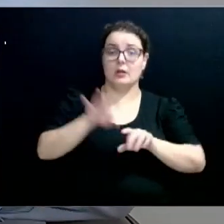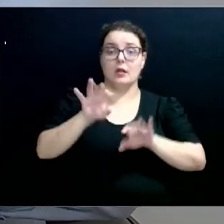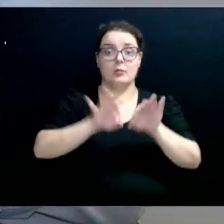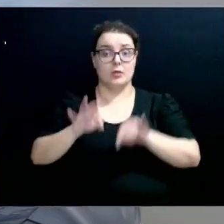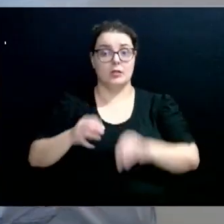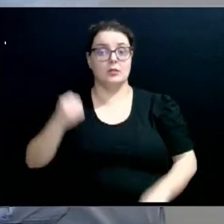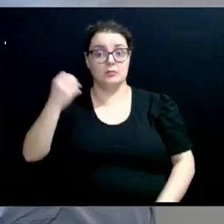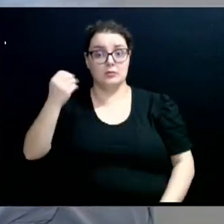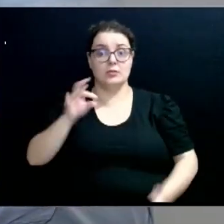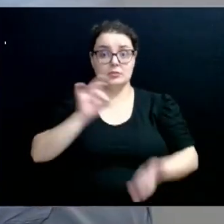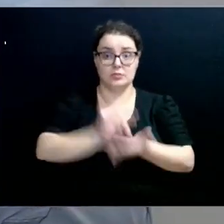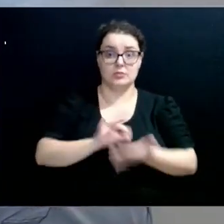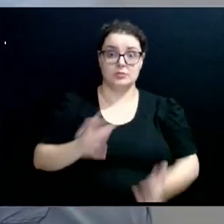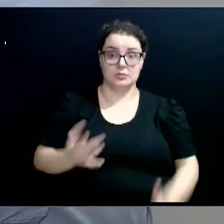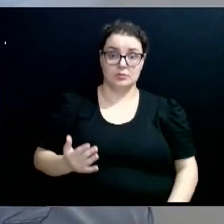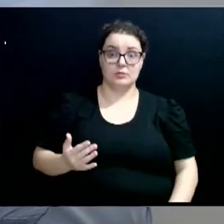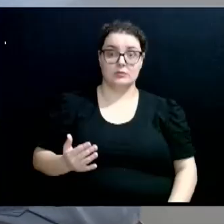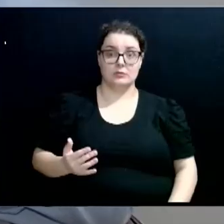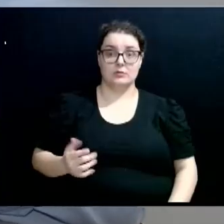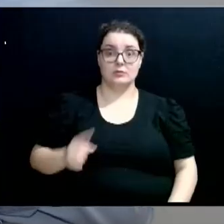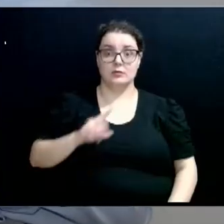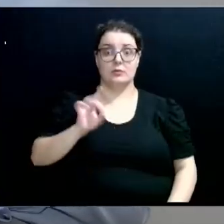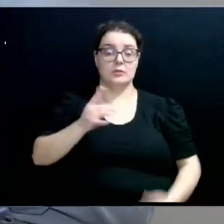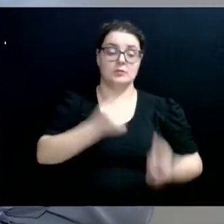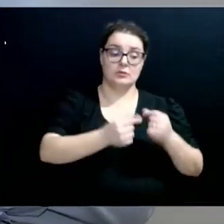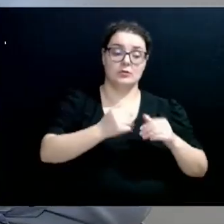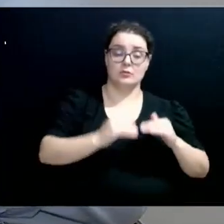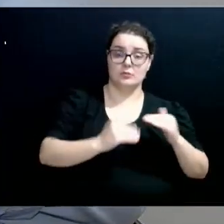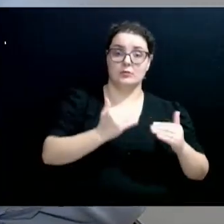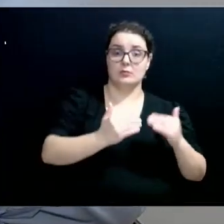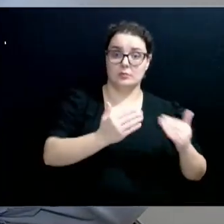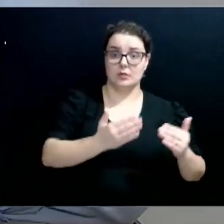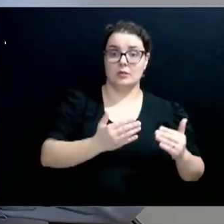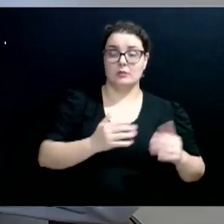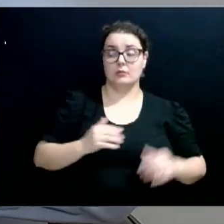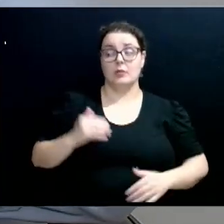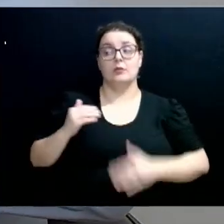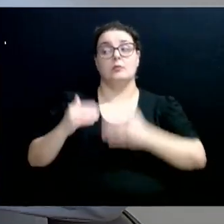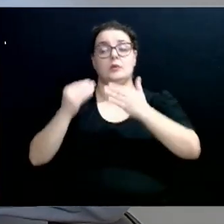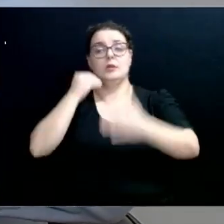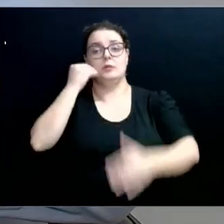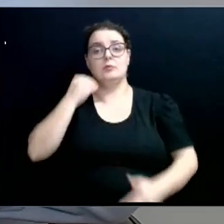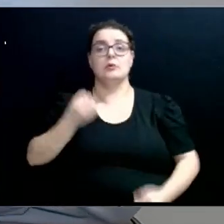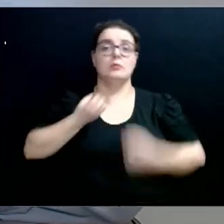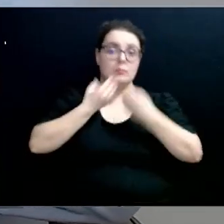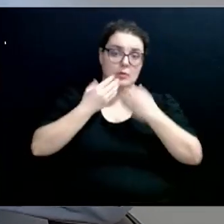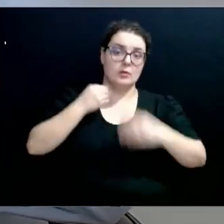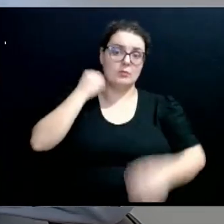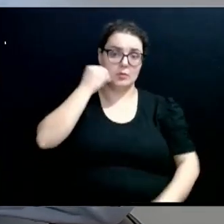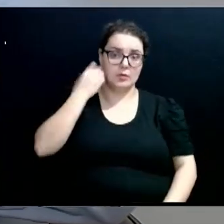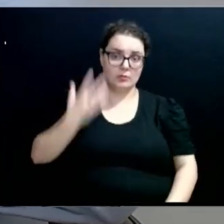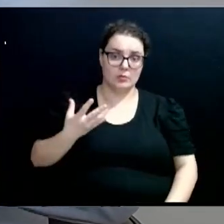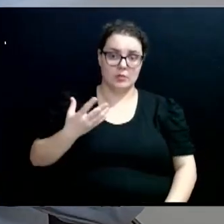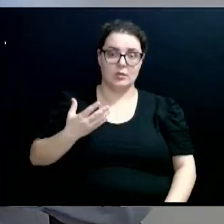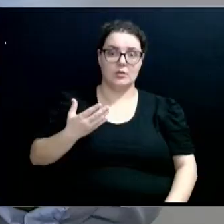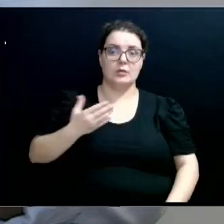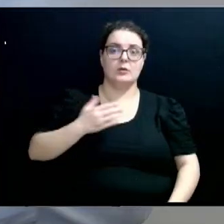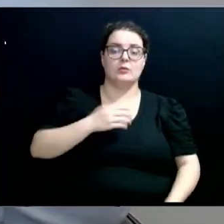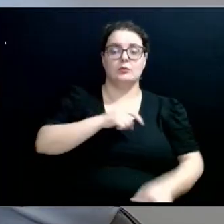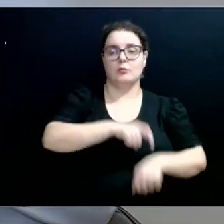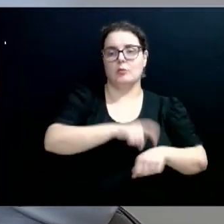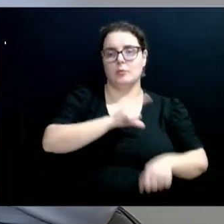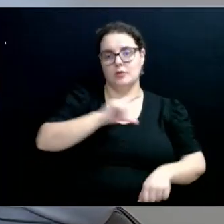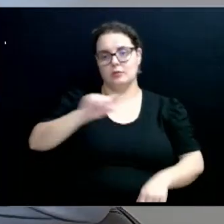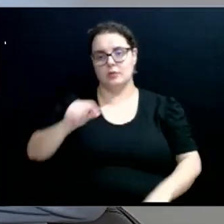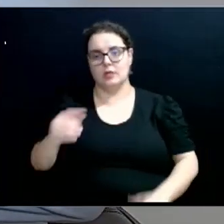satisfação. Planejar a viagem, de fato, transcende só os aspectos econômicos, mas fazer com que aquela experiência seja uma boa experiência, desde o momento